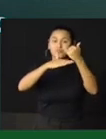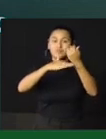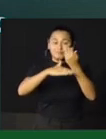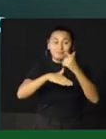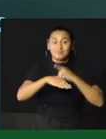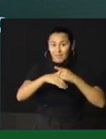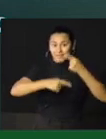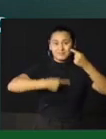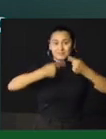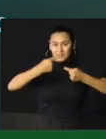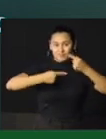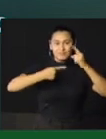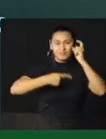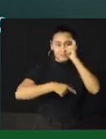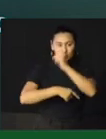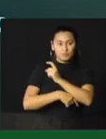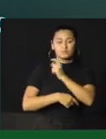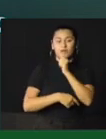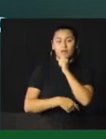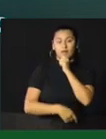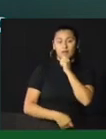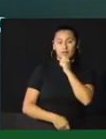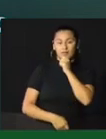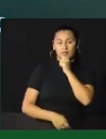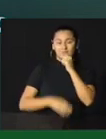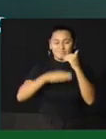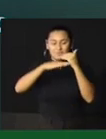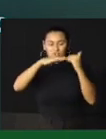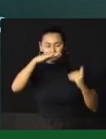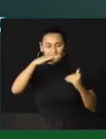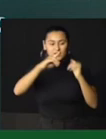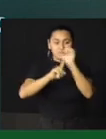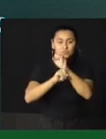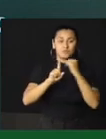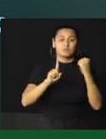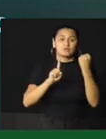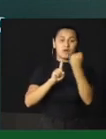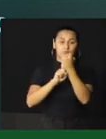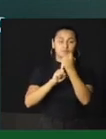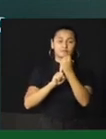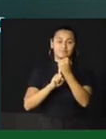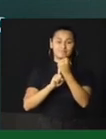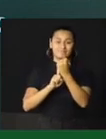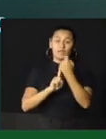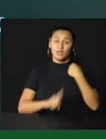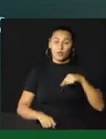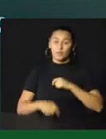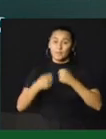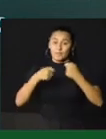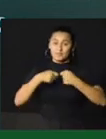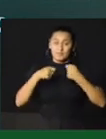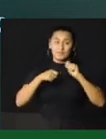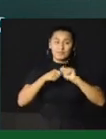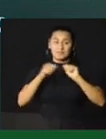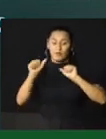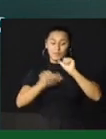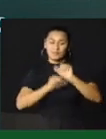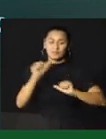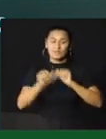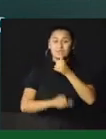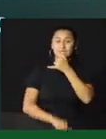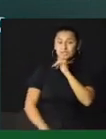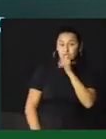desafios com desequilíbrio social ainda imenso e nós temos que fazer a transição energética apostar no